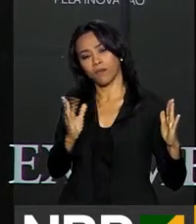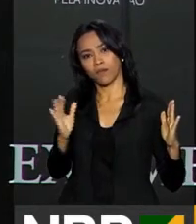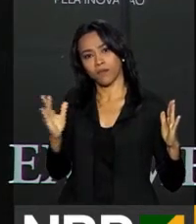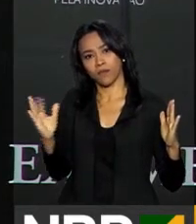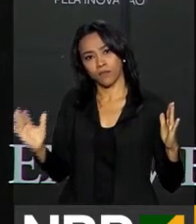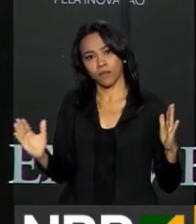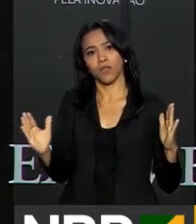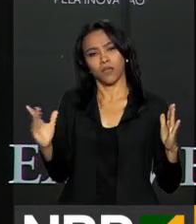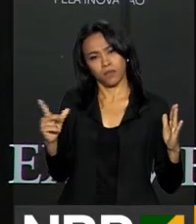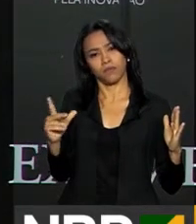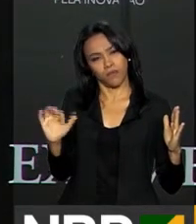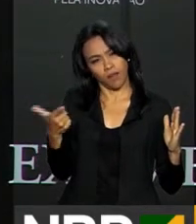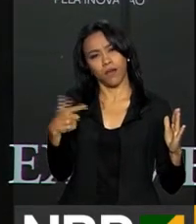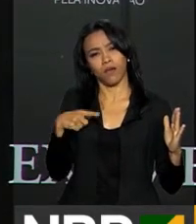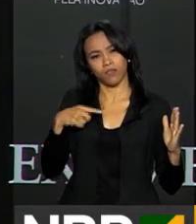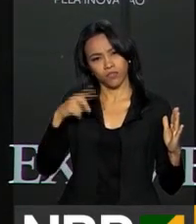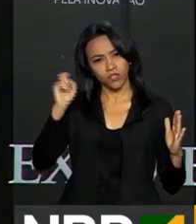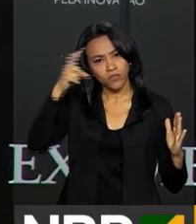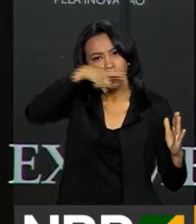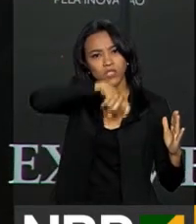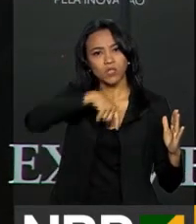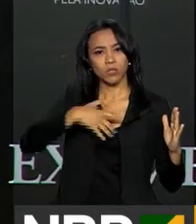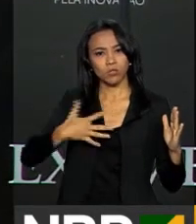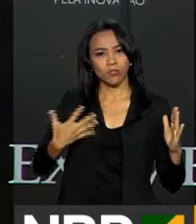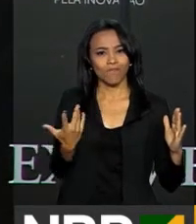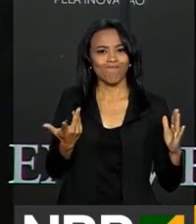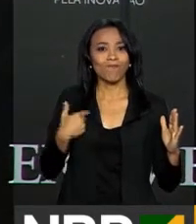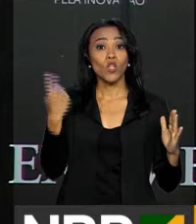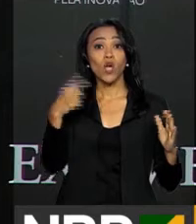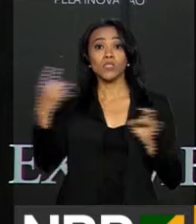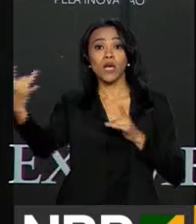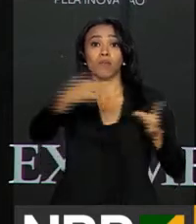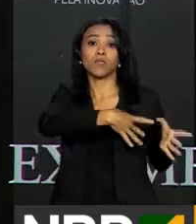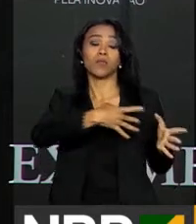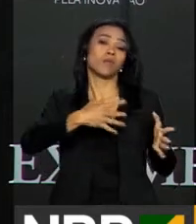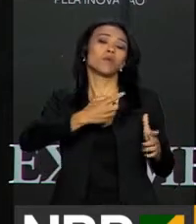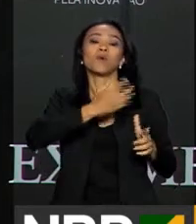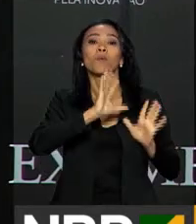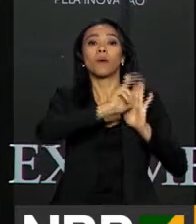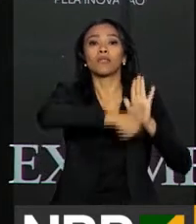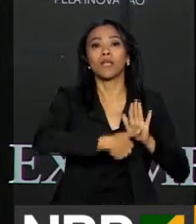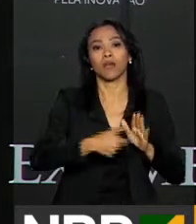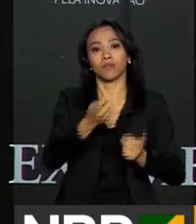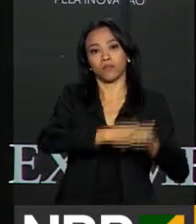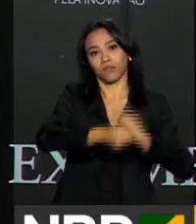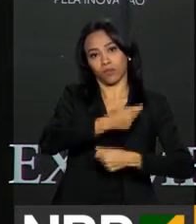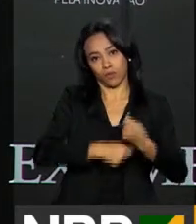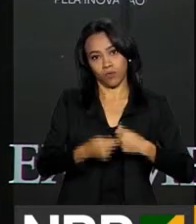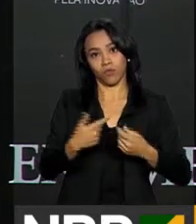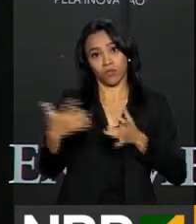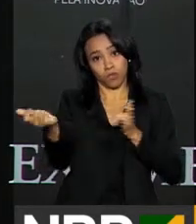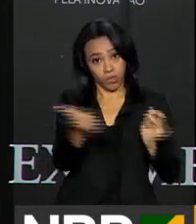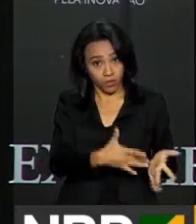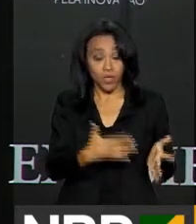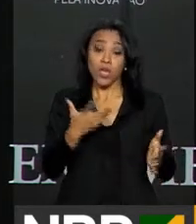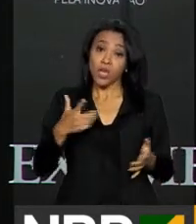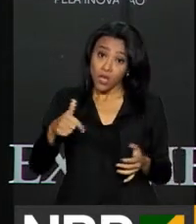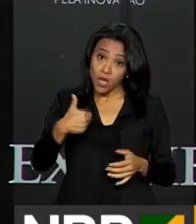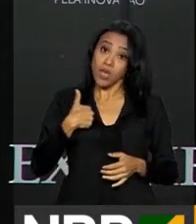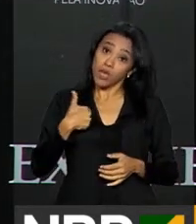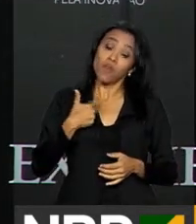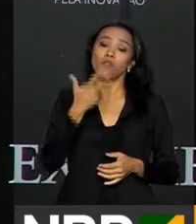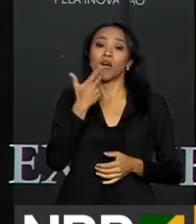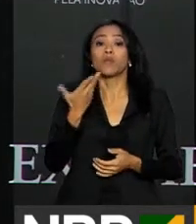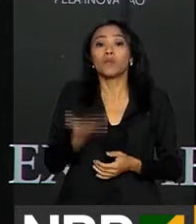nós temos tido as maiores dificuldades, nós saímos da recessão. Convenhamos, saímos da recessão. E eu digo isto porque nós precisamos